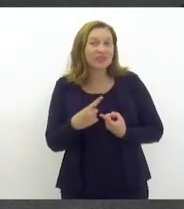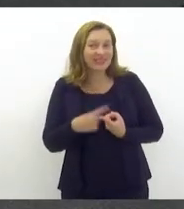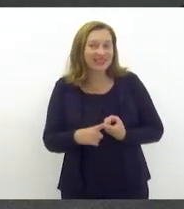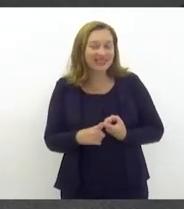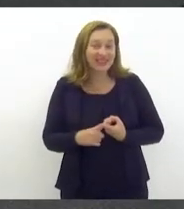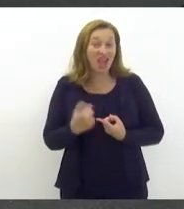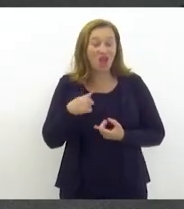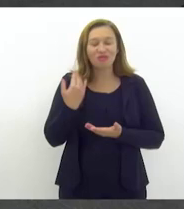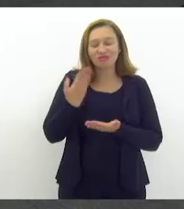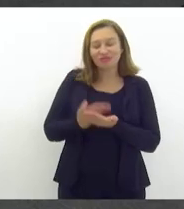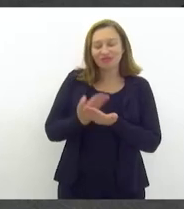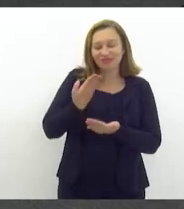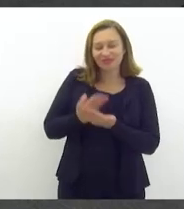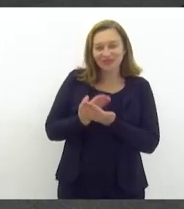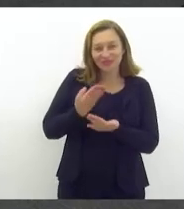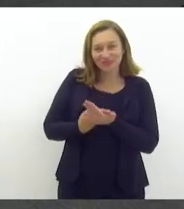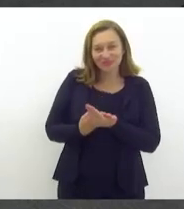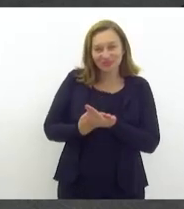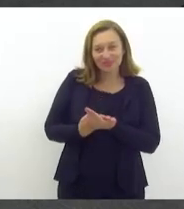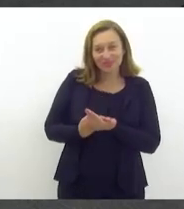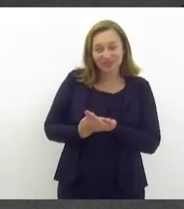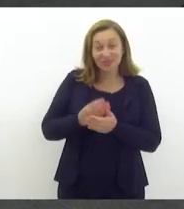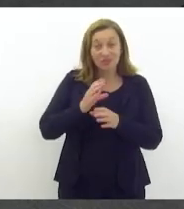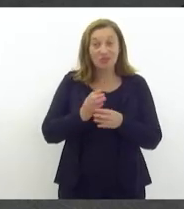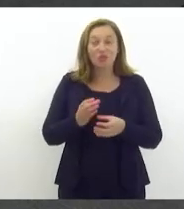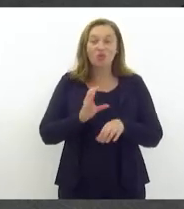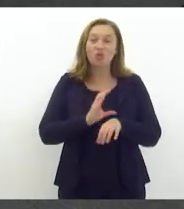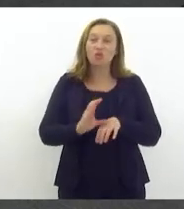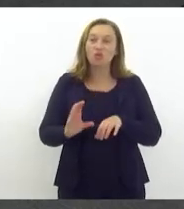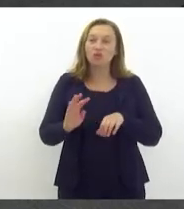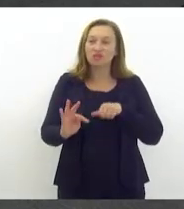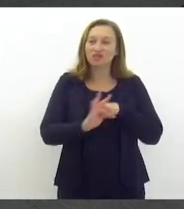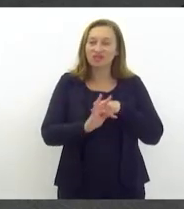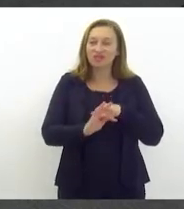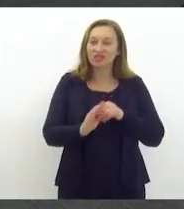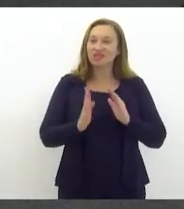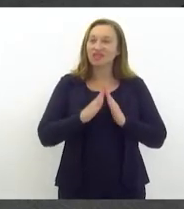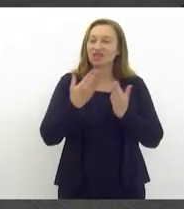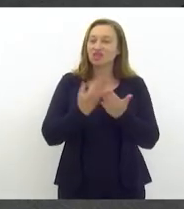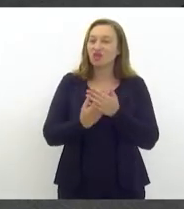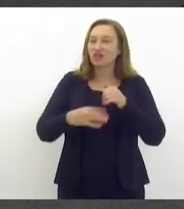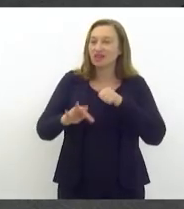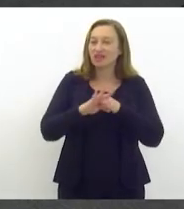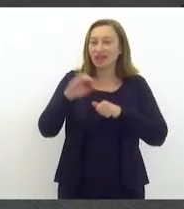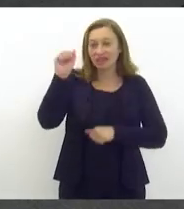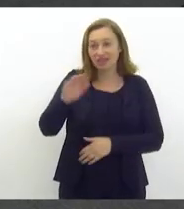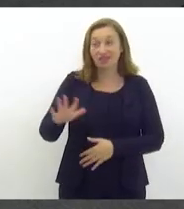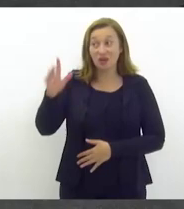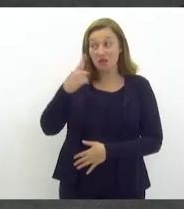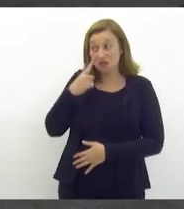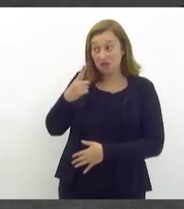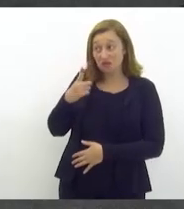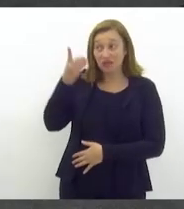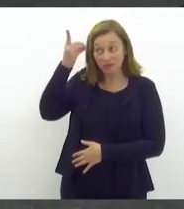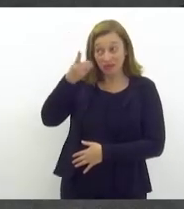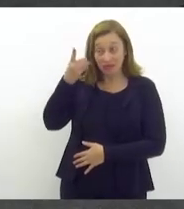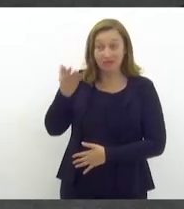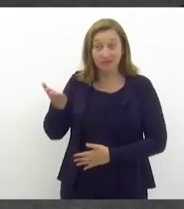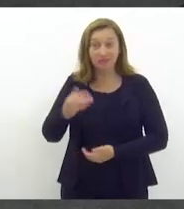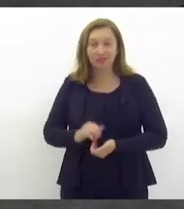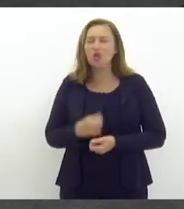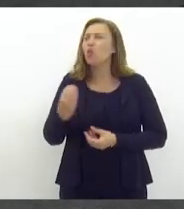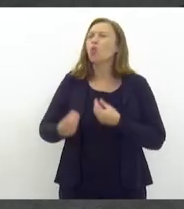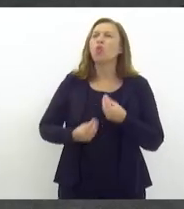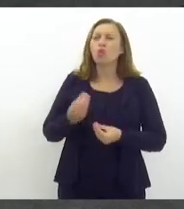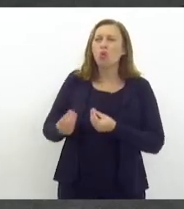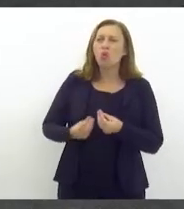eu estudei meu curso técnico na Escola Técnica Nacional, viu, deputado Carlos Mim? E como é que era